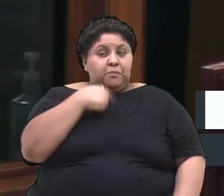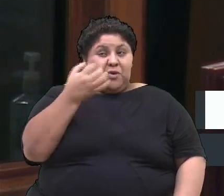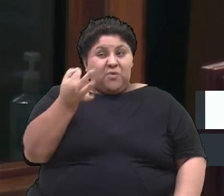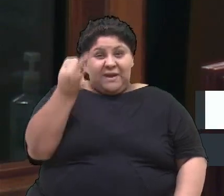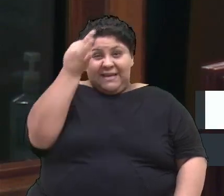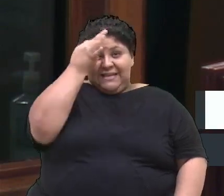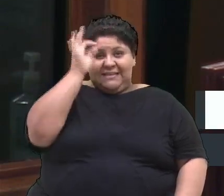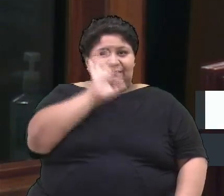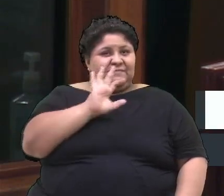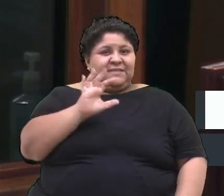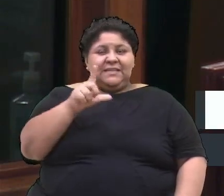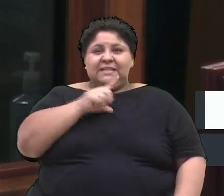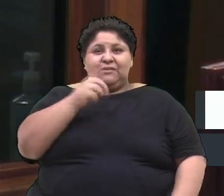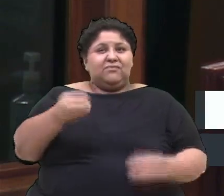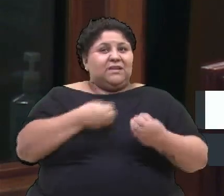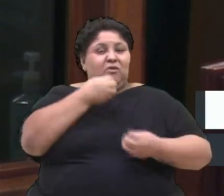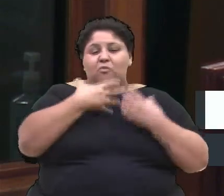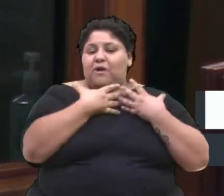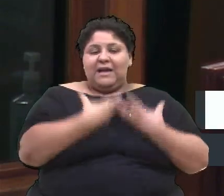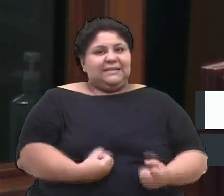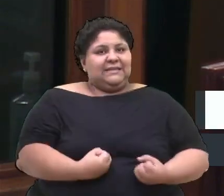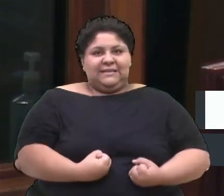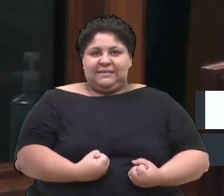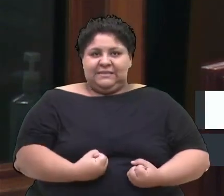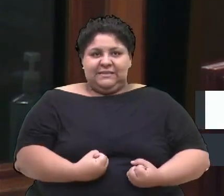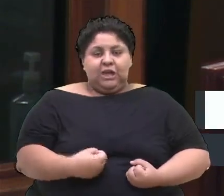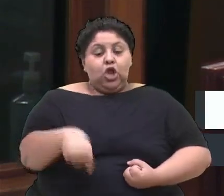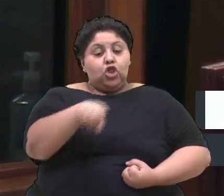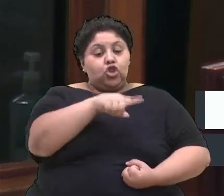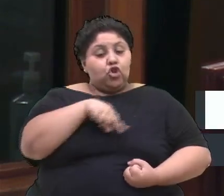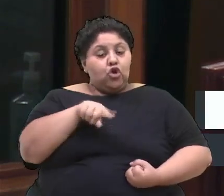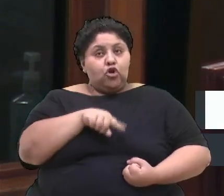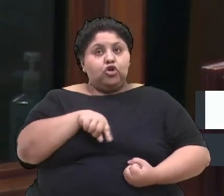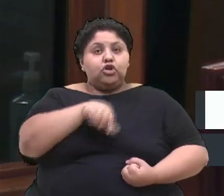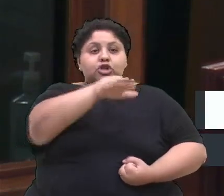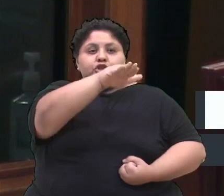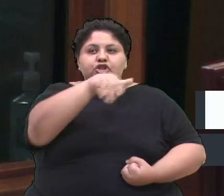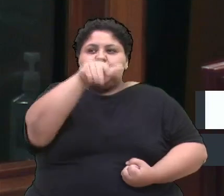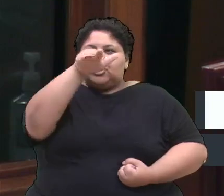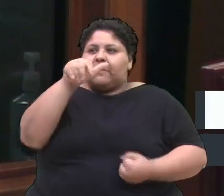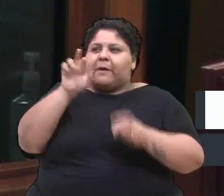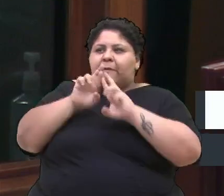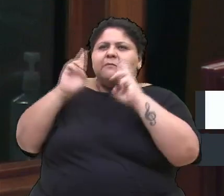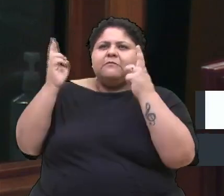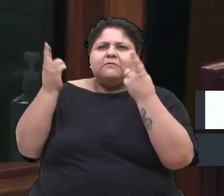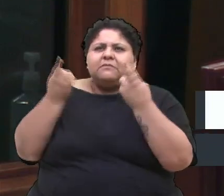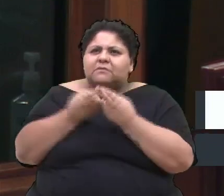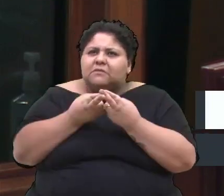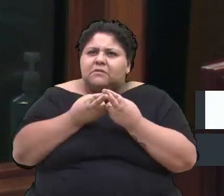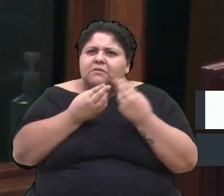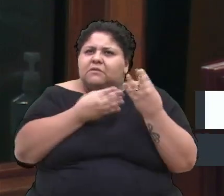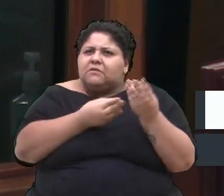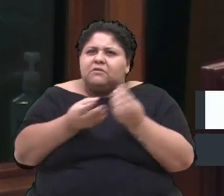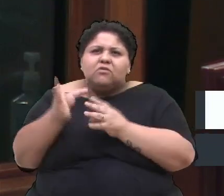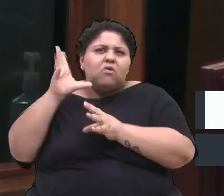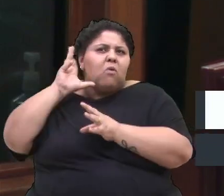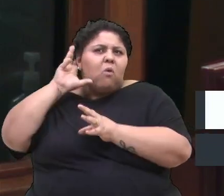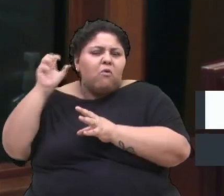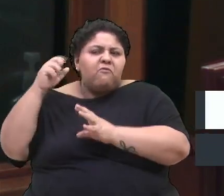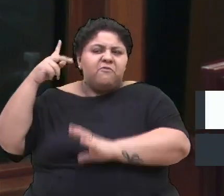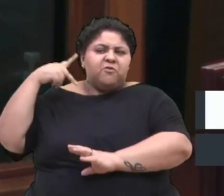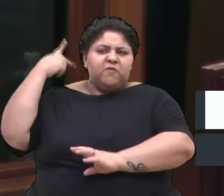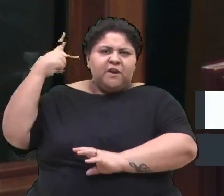é inaceitável isso. Nós convocamos a reunião e tantas vezes ouvi os vereadores